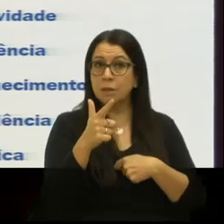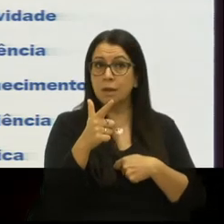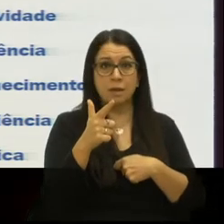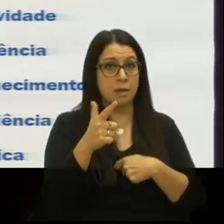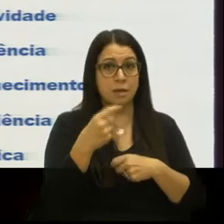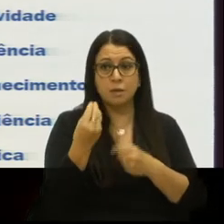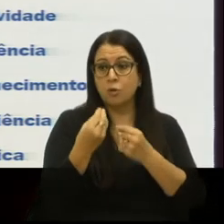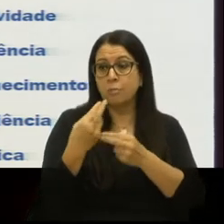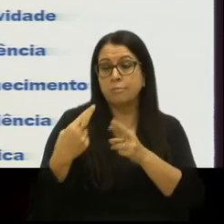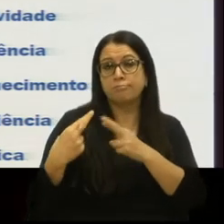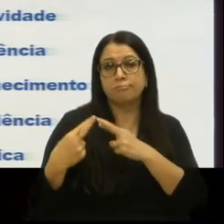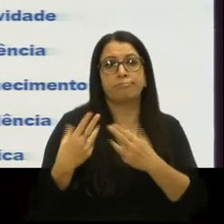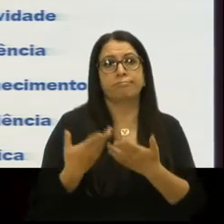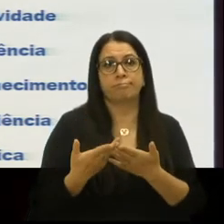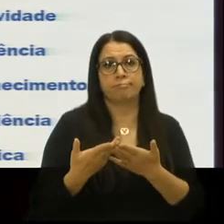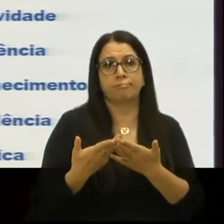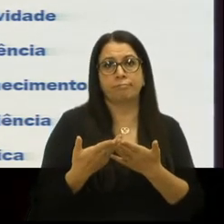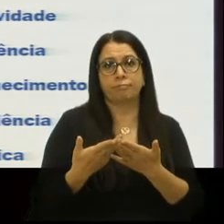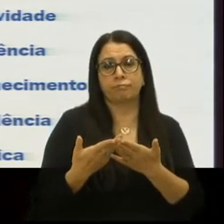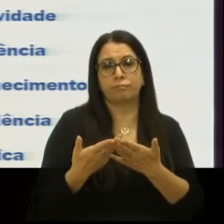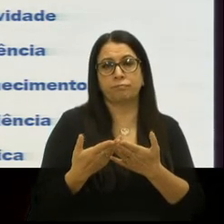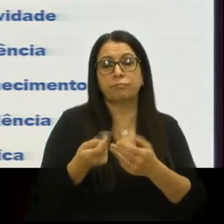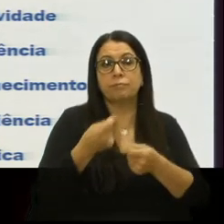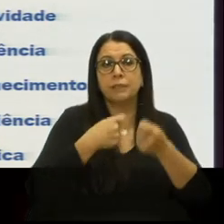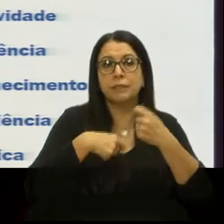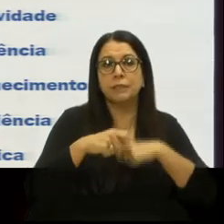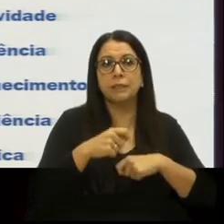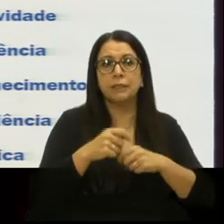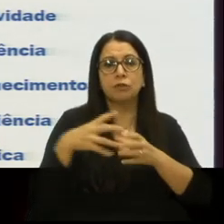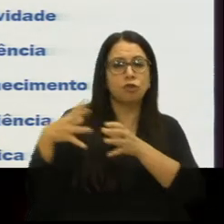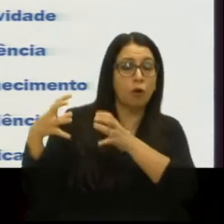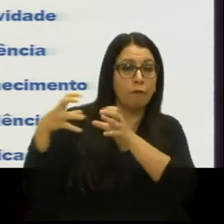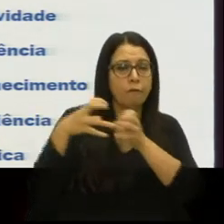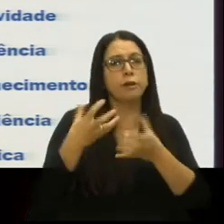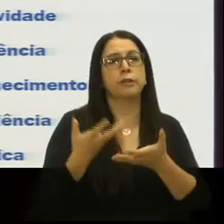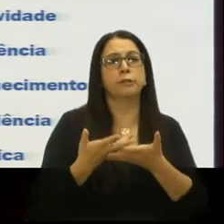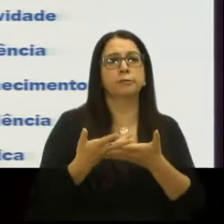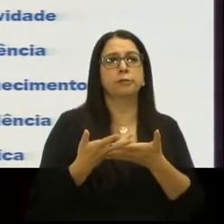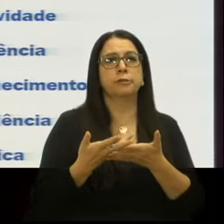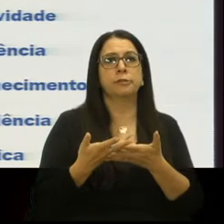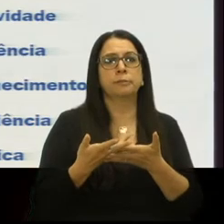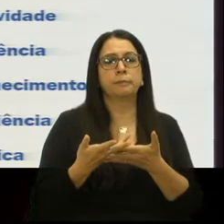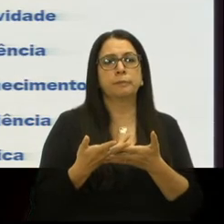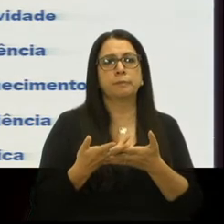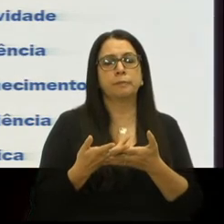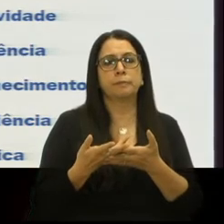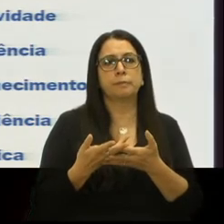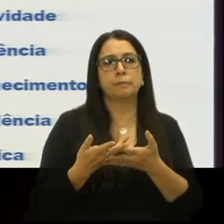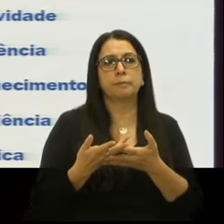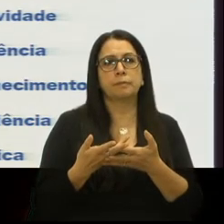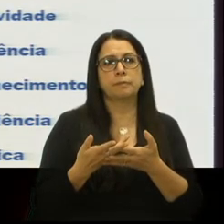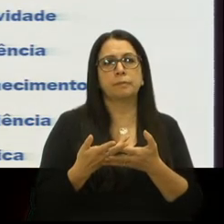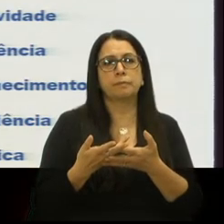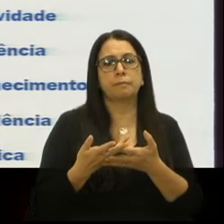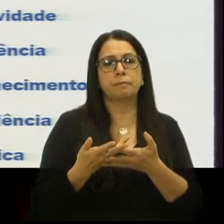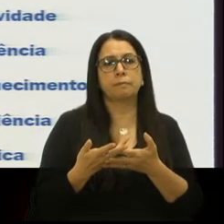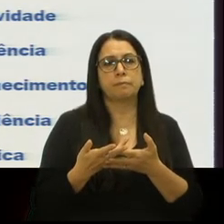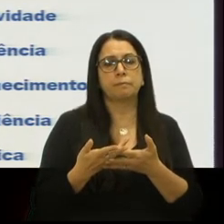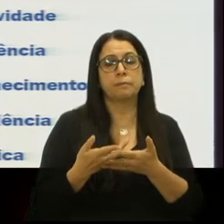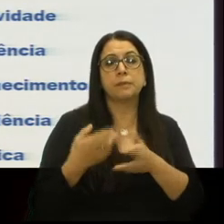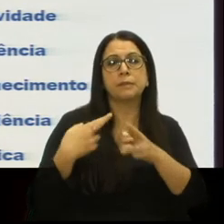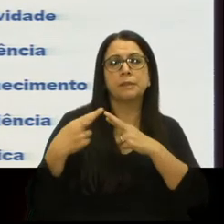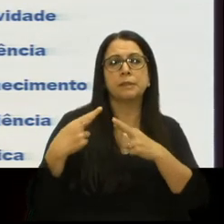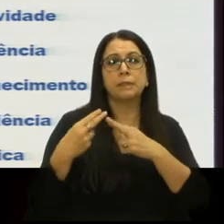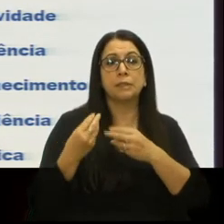em relação à administração de conflitos, não tem em relação a